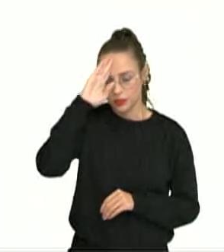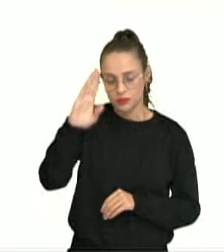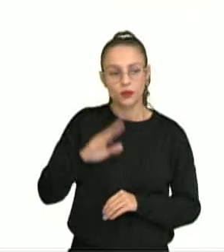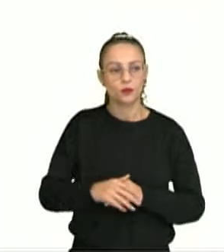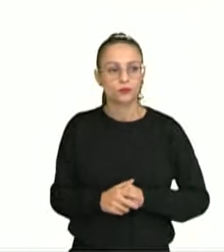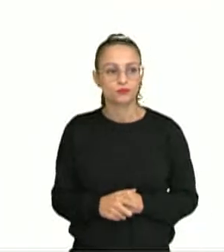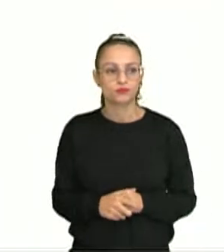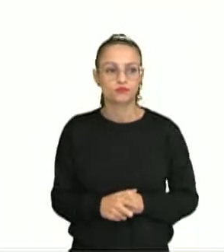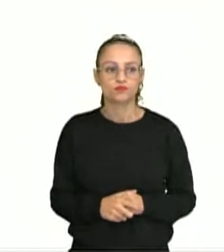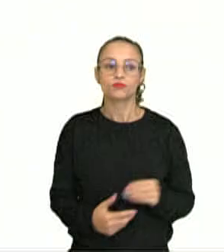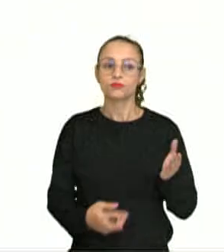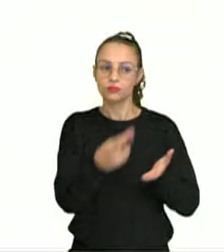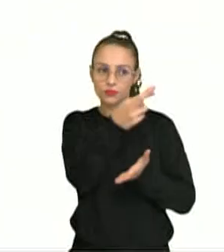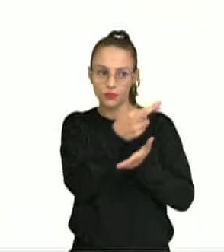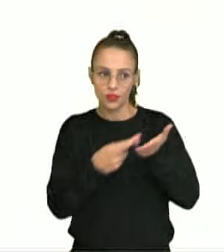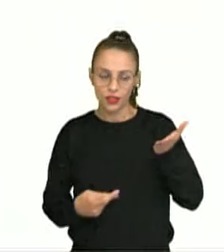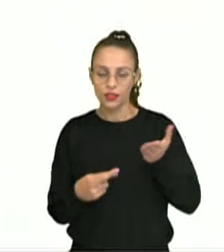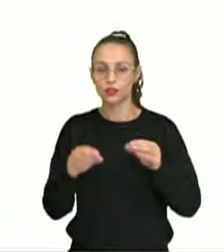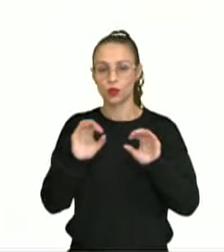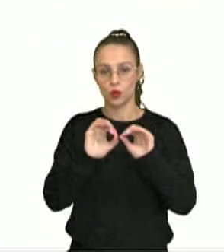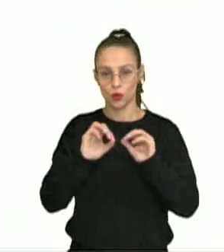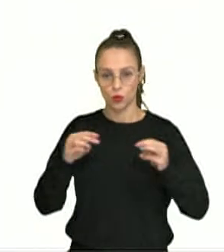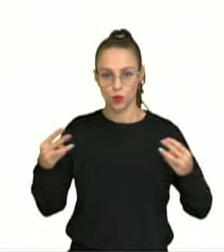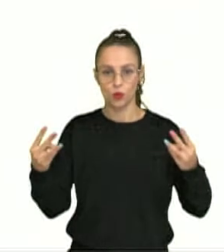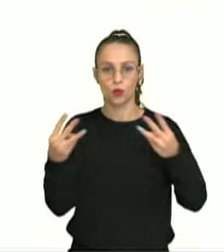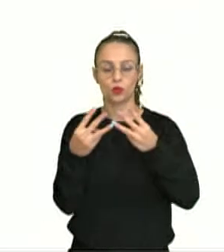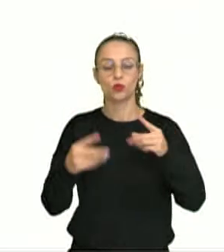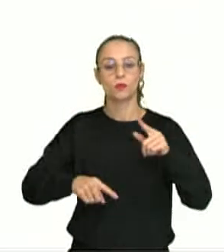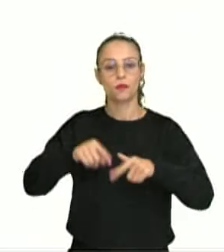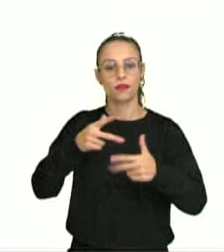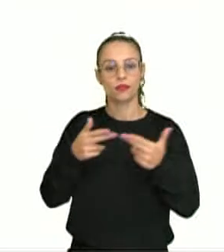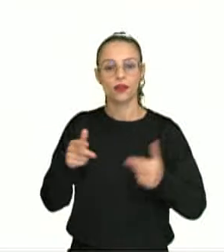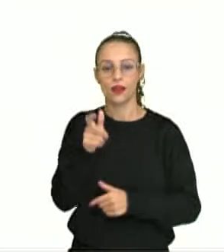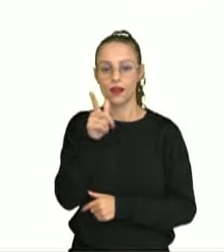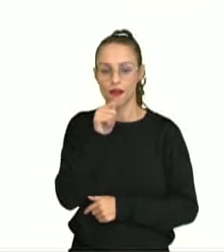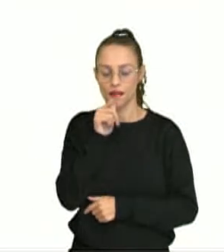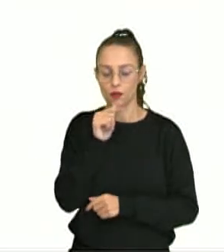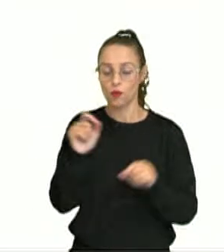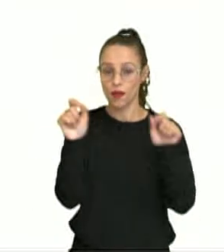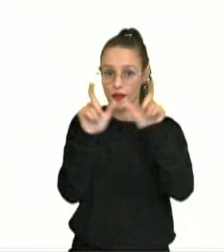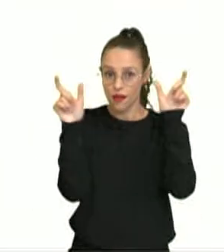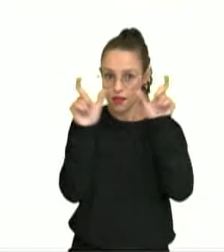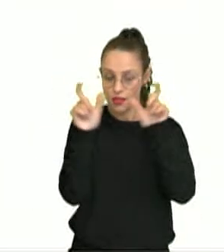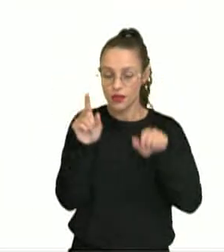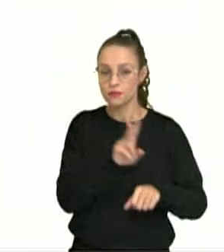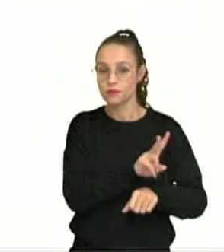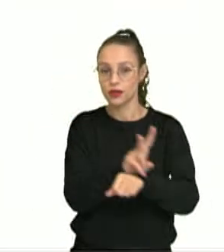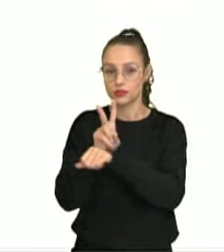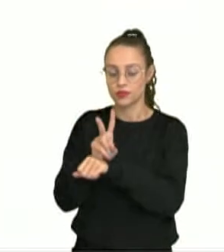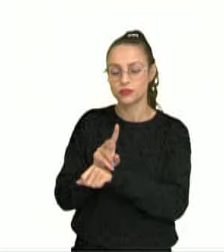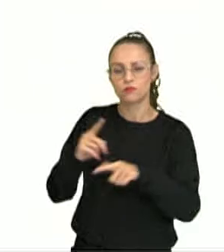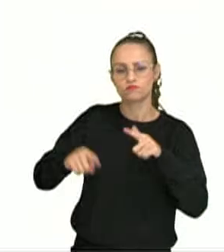então. Relatórios ONU, recursos hídricos alertam preservação, recursos naturais.